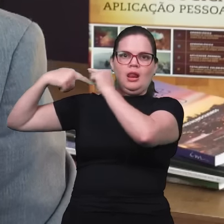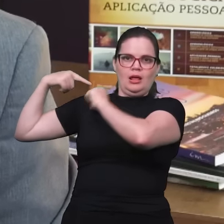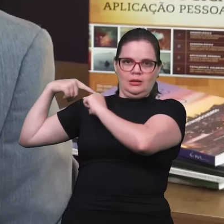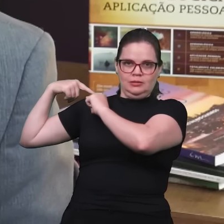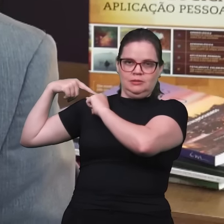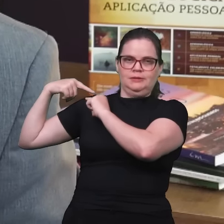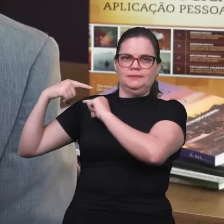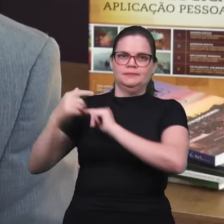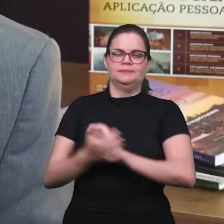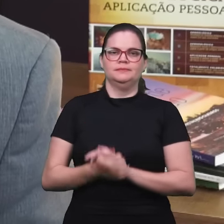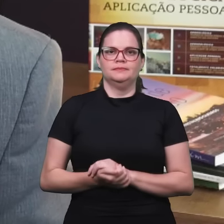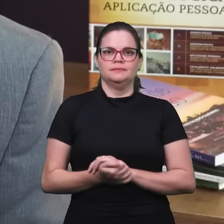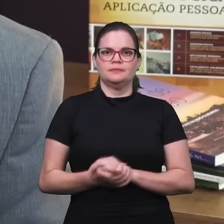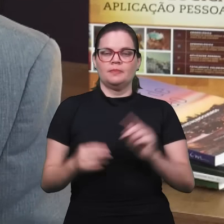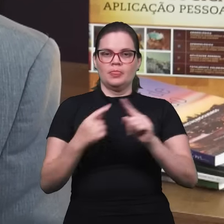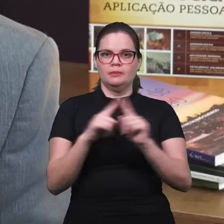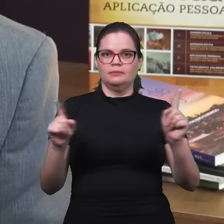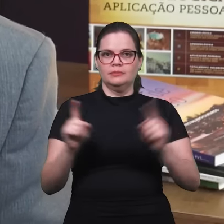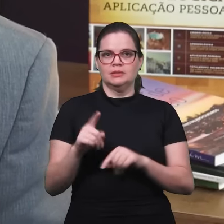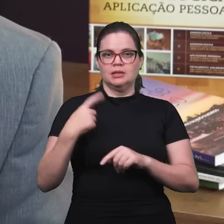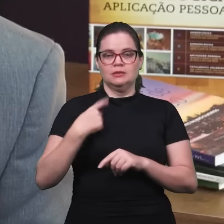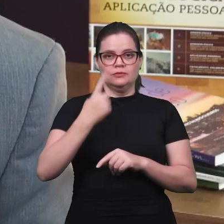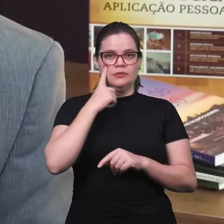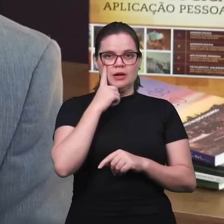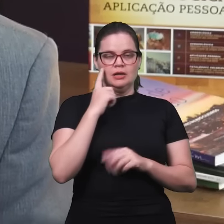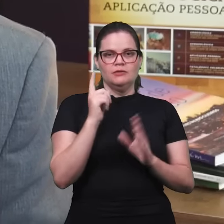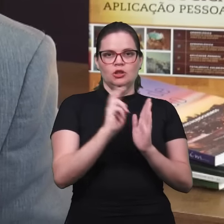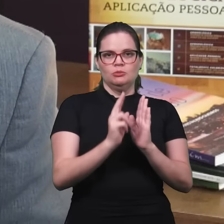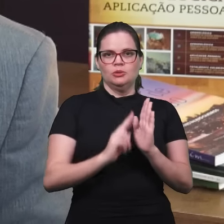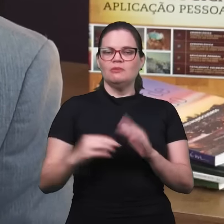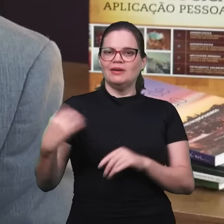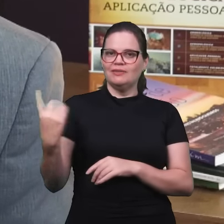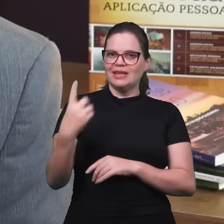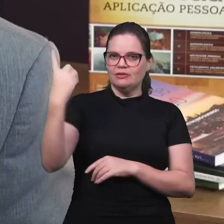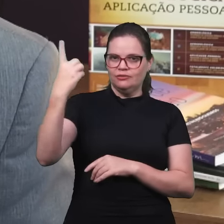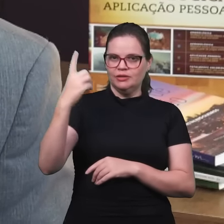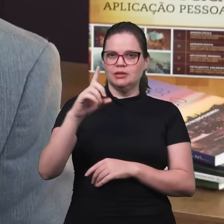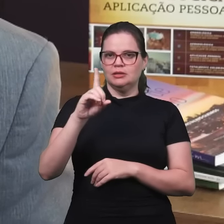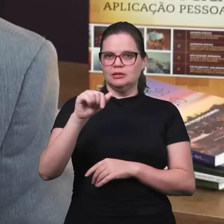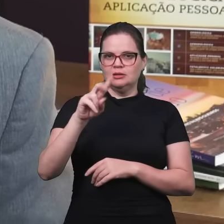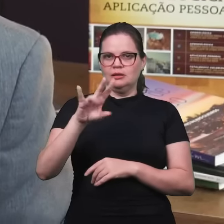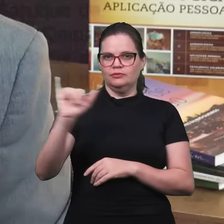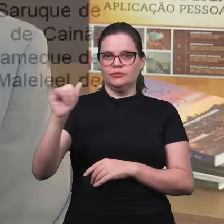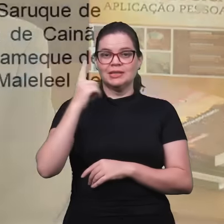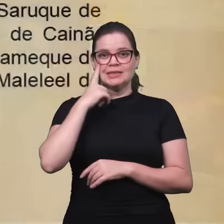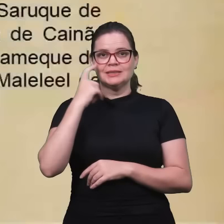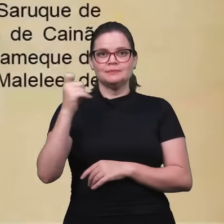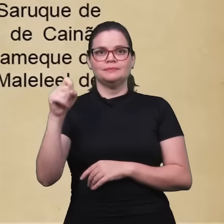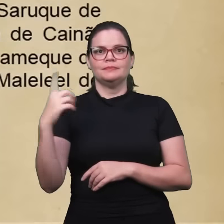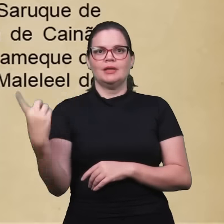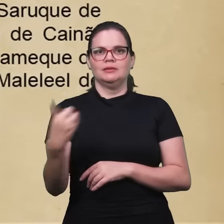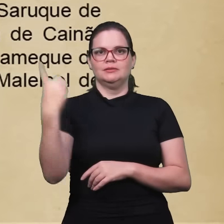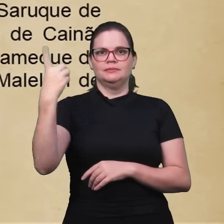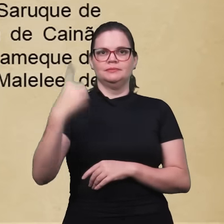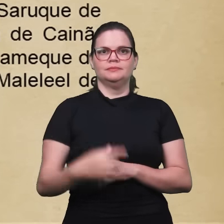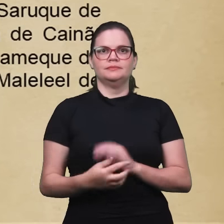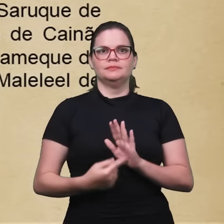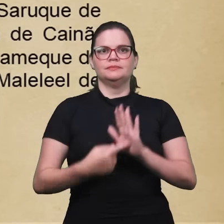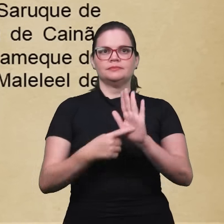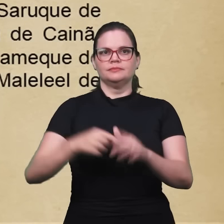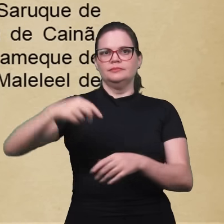passado. Mas ele vai passar por Davi. Interessante que ele chega aqui em Davi, ele cita